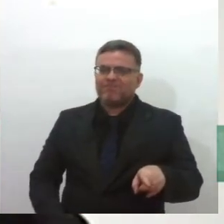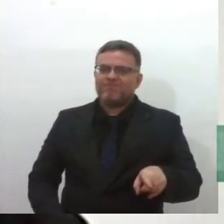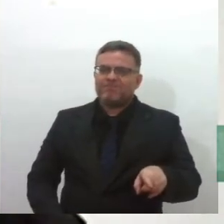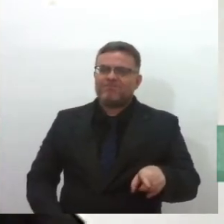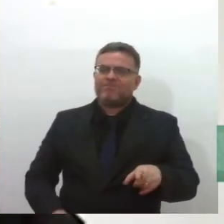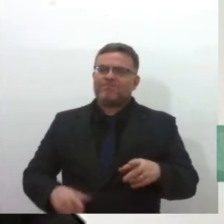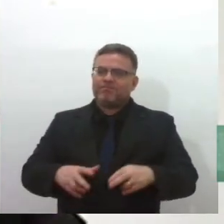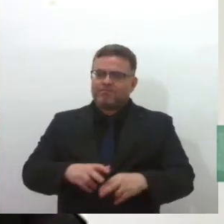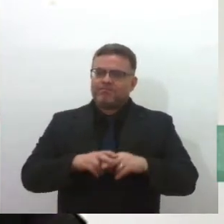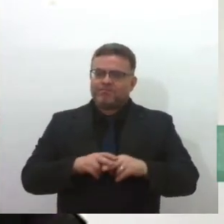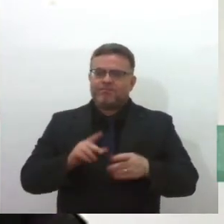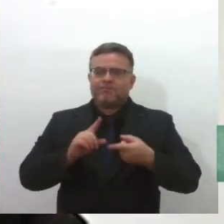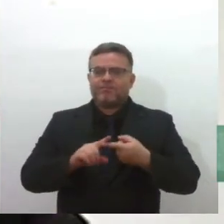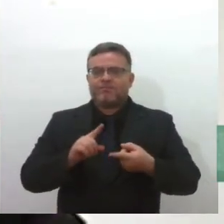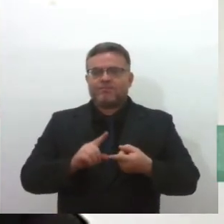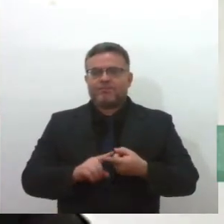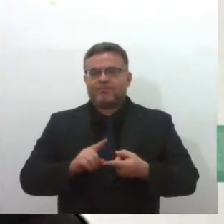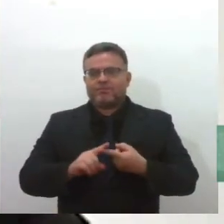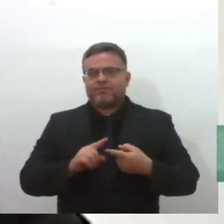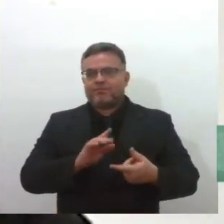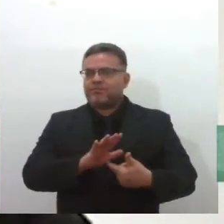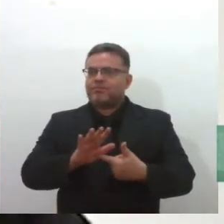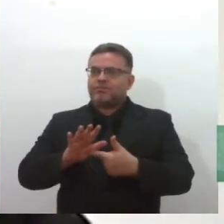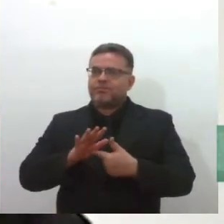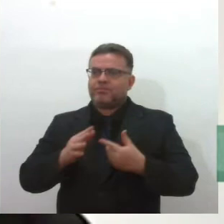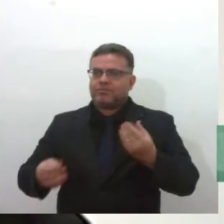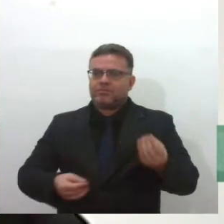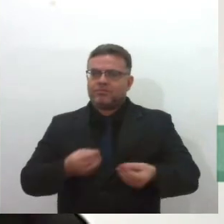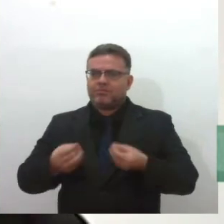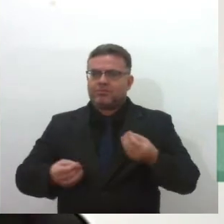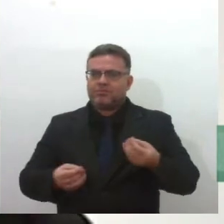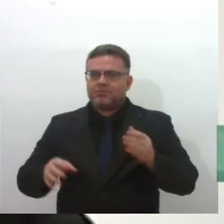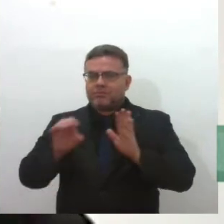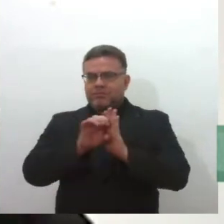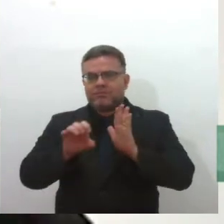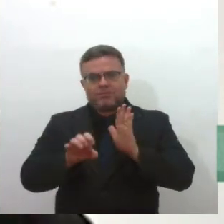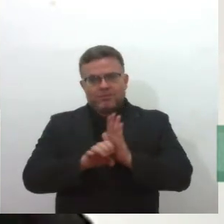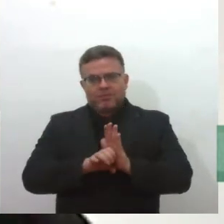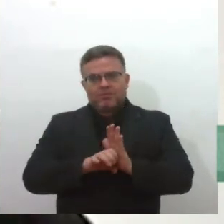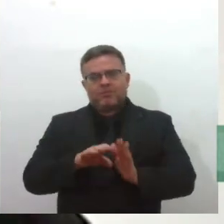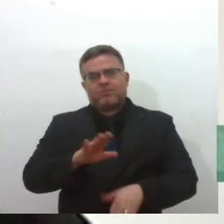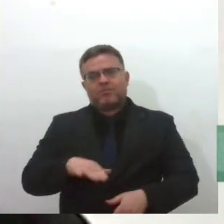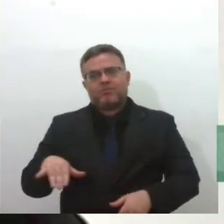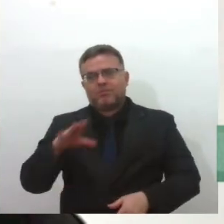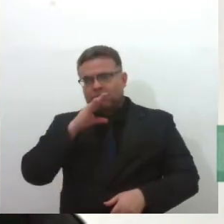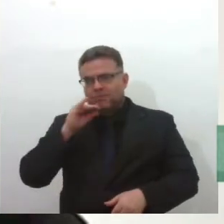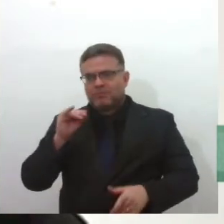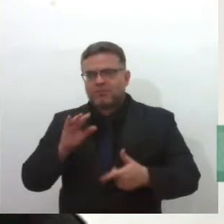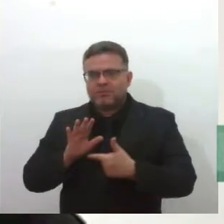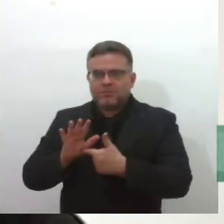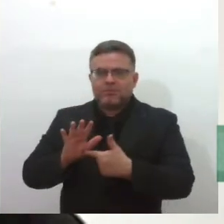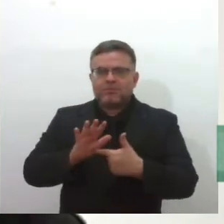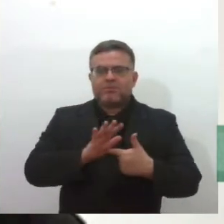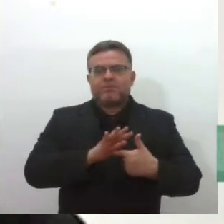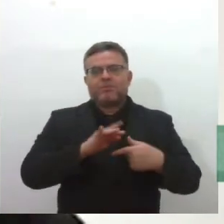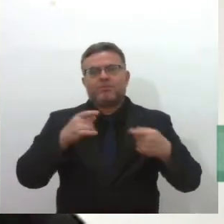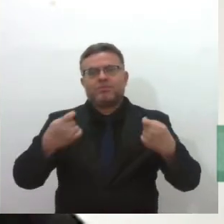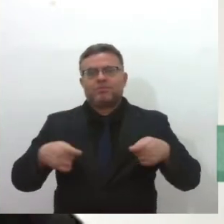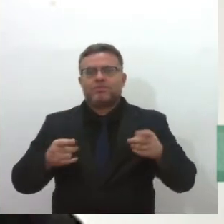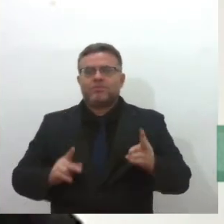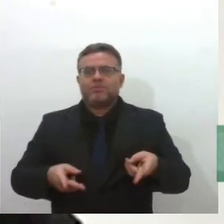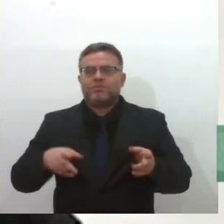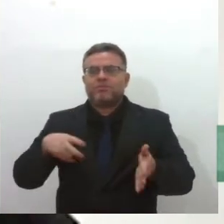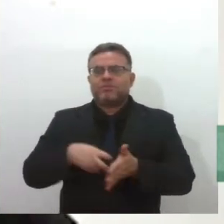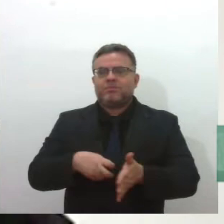e também traz essa questão no Estatuto da Criança e do Adolescente, e expondo ali a necessidade de se punir em